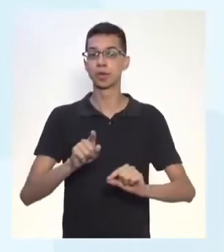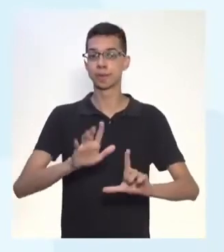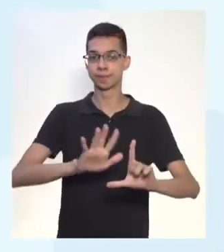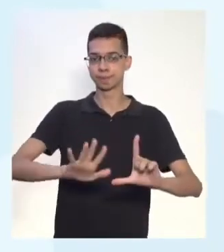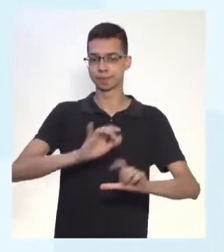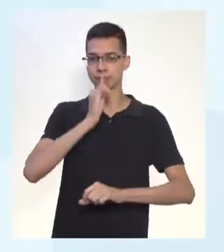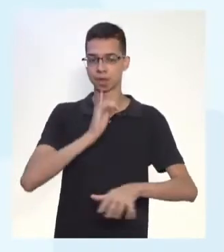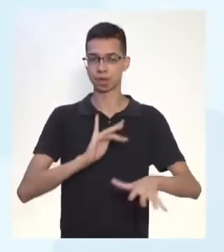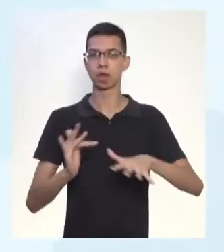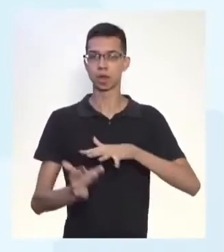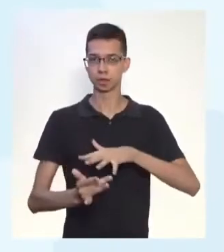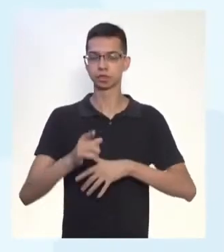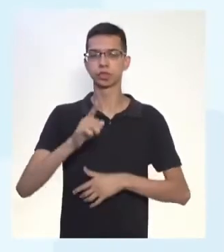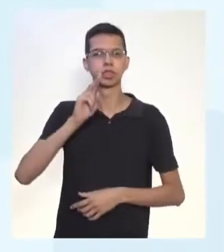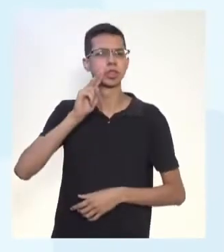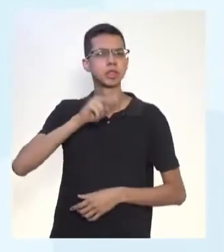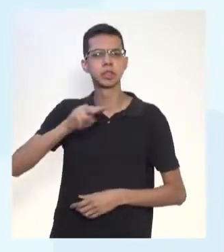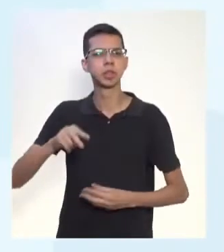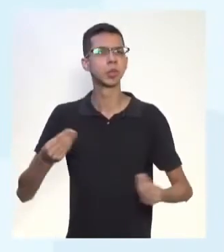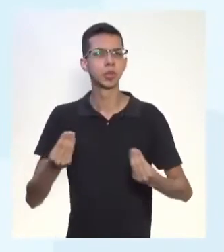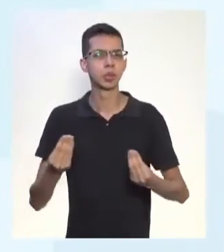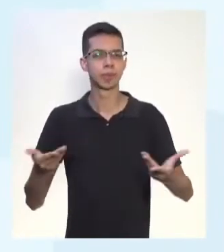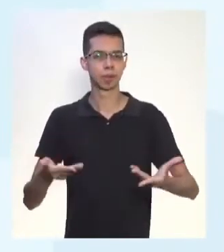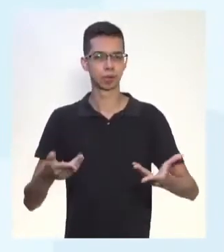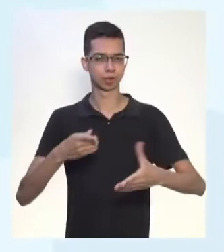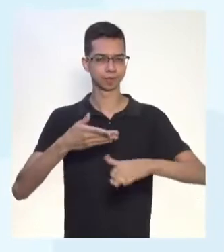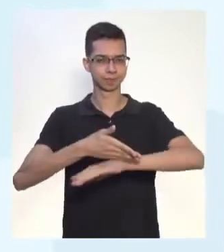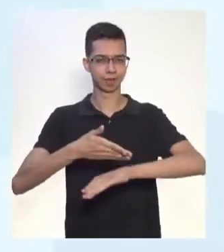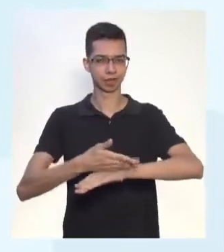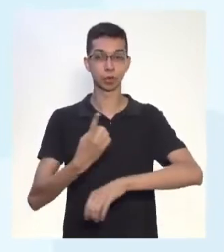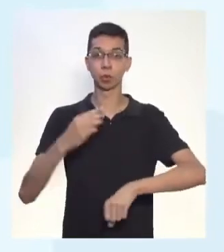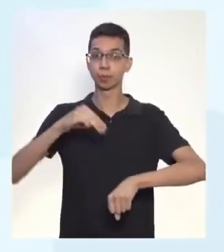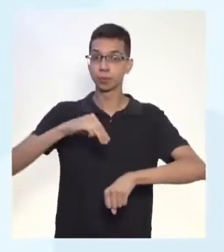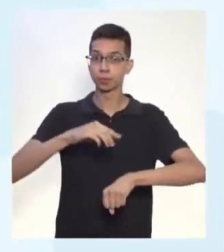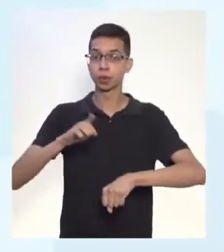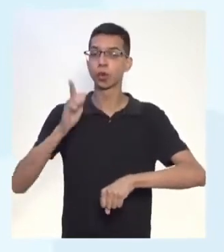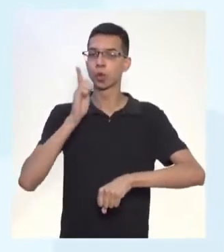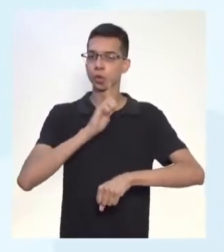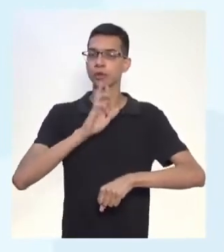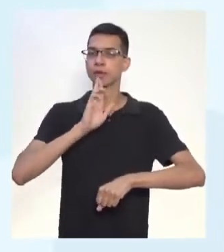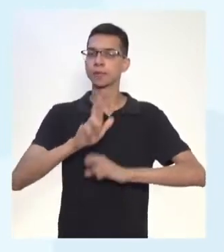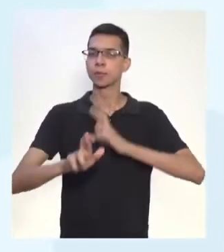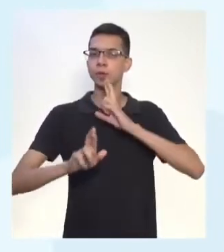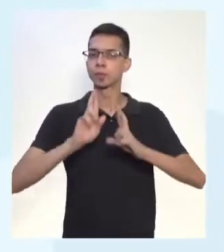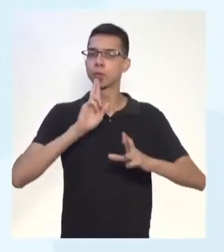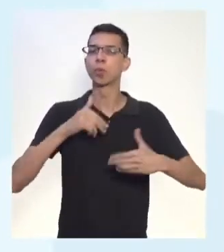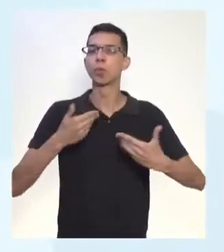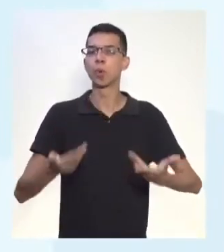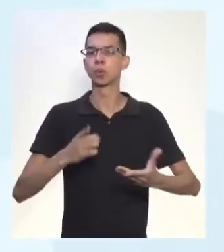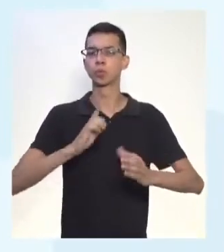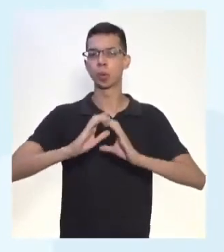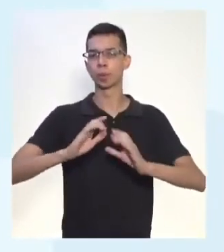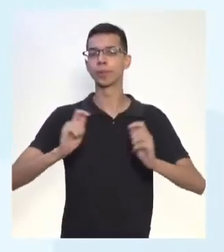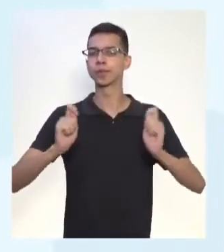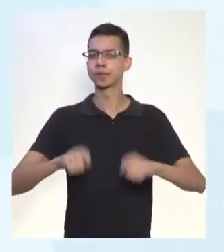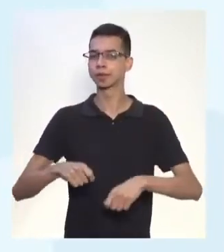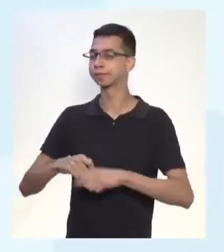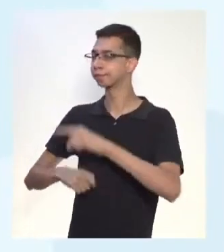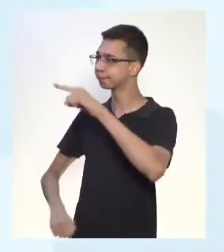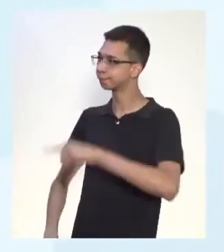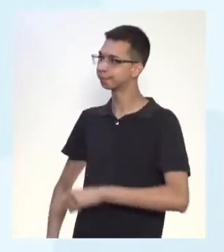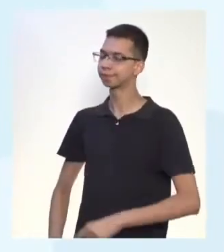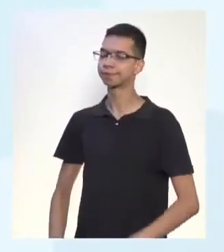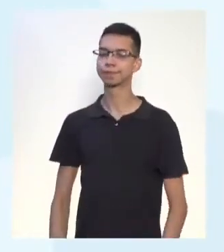nas redes sociais? Aí vamos interagir, vou dar 1 minuto para você colocar aí qual meio de comunicação que você tem acesso às